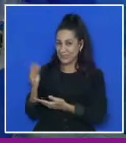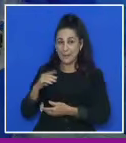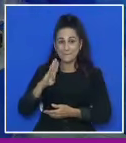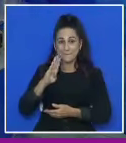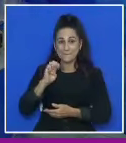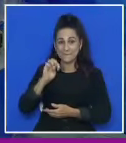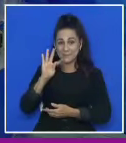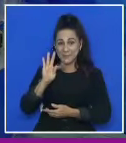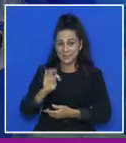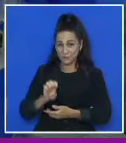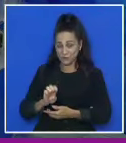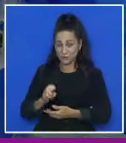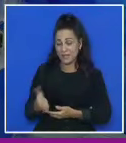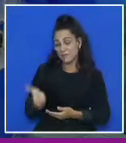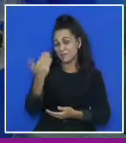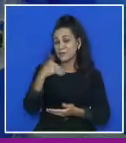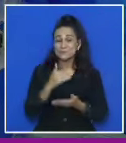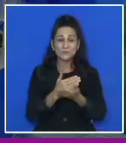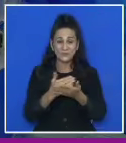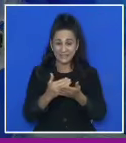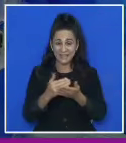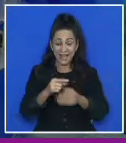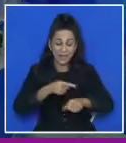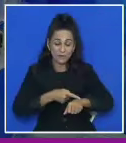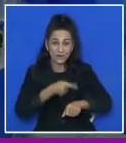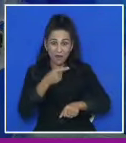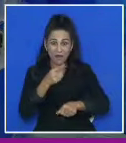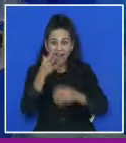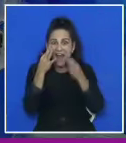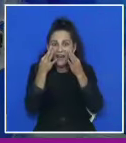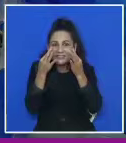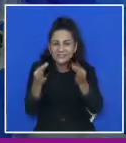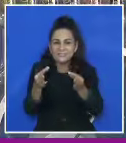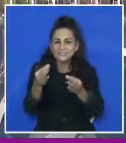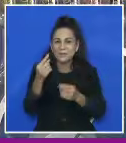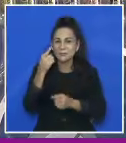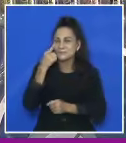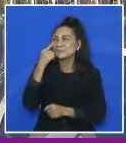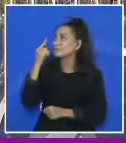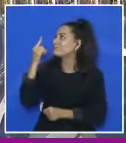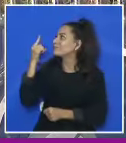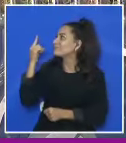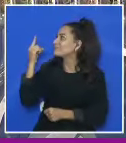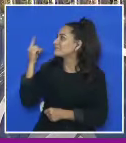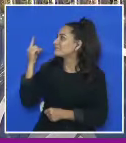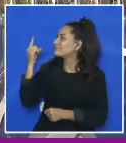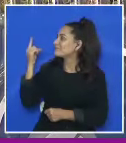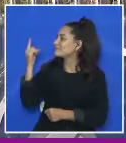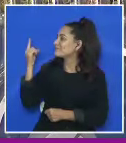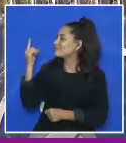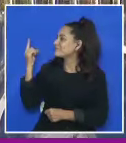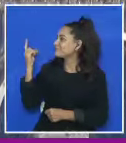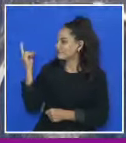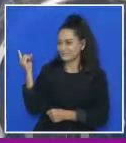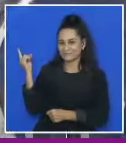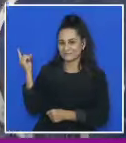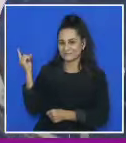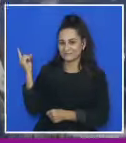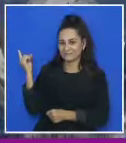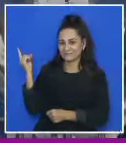Vamos começar? Então, agora é hora. Atenção, bolas posicionadas.